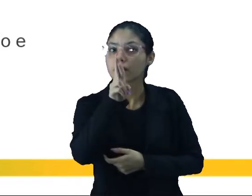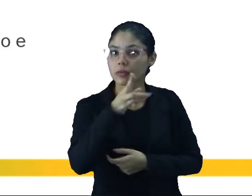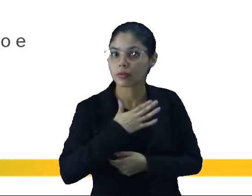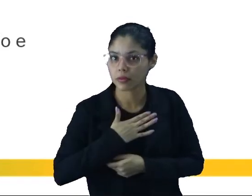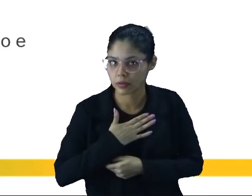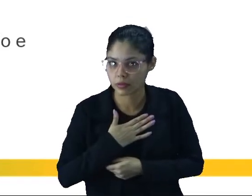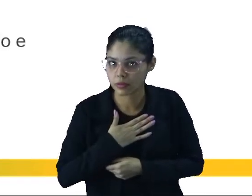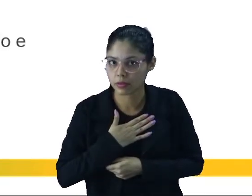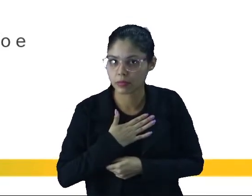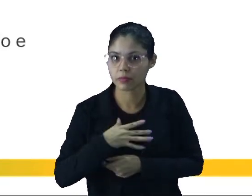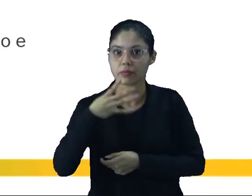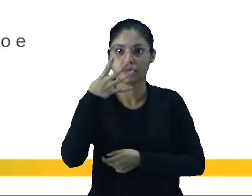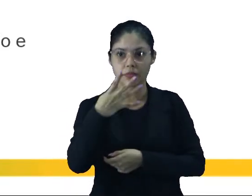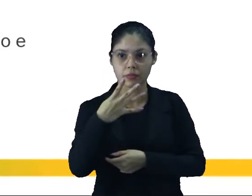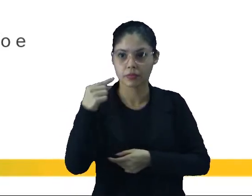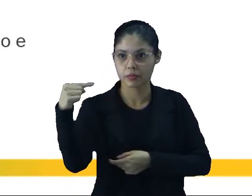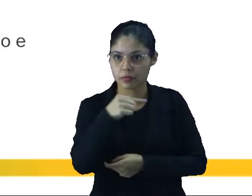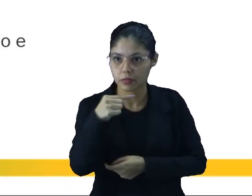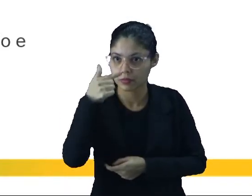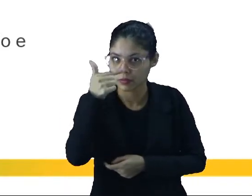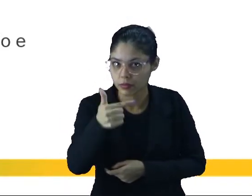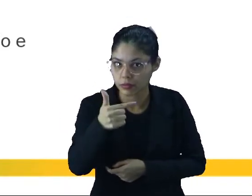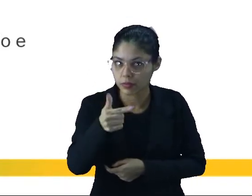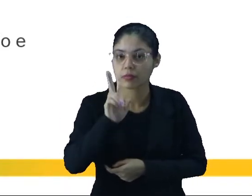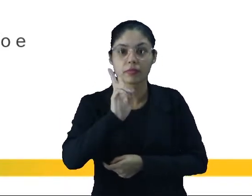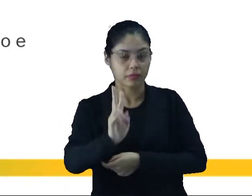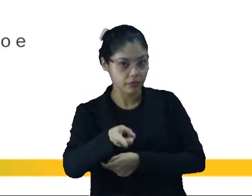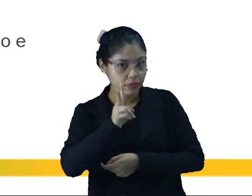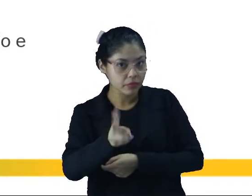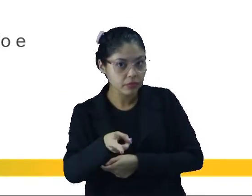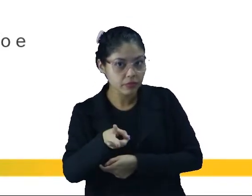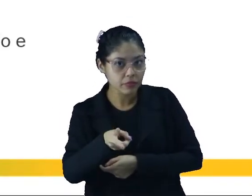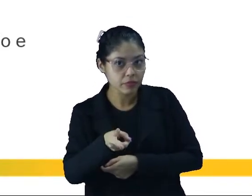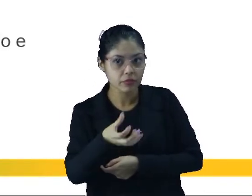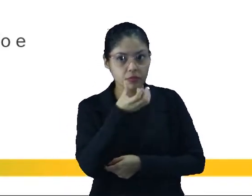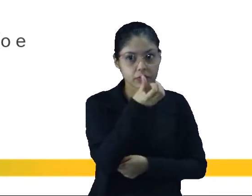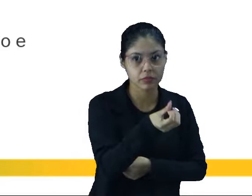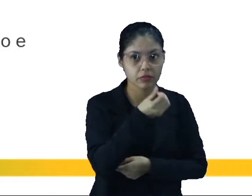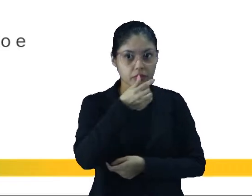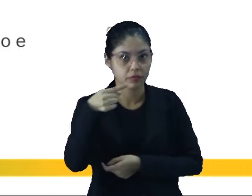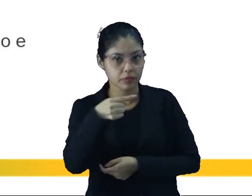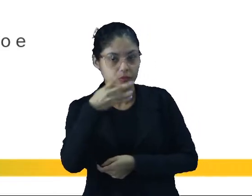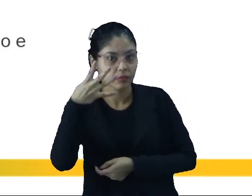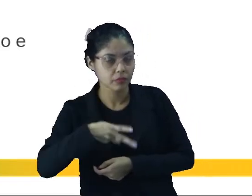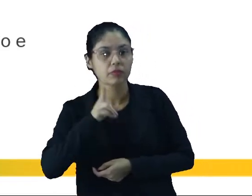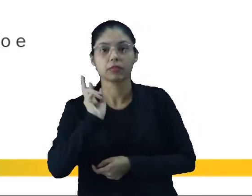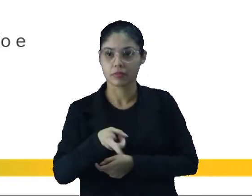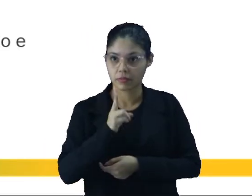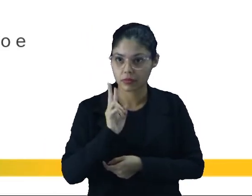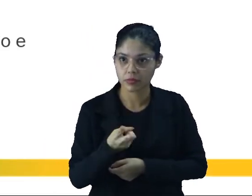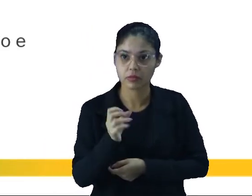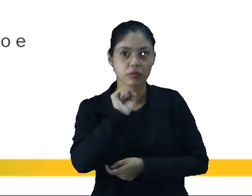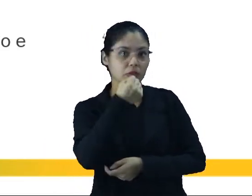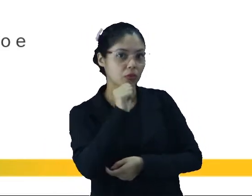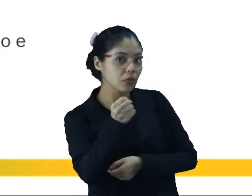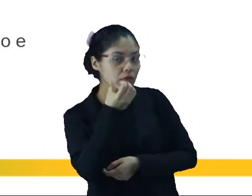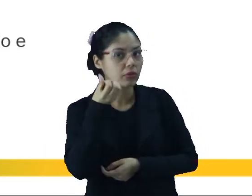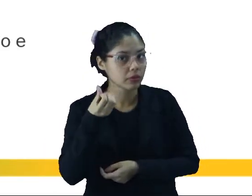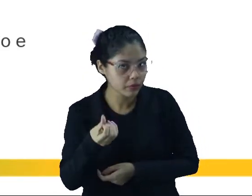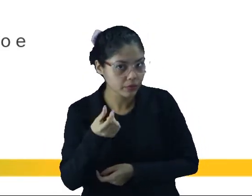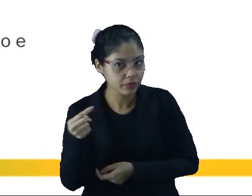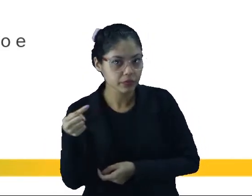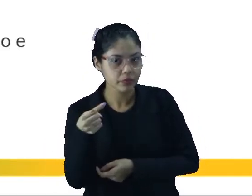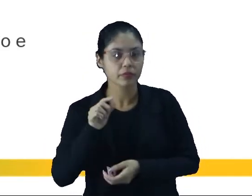para mim. 4 menos 2 é a mesma coisa que 6 menos 4, que é a mesma coisa que 8 menos